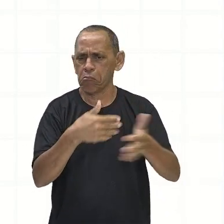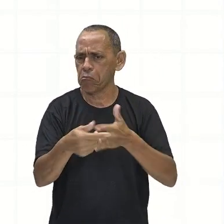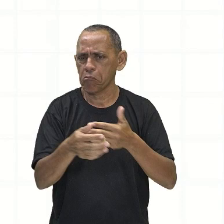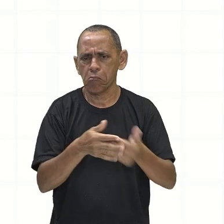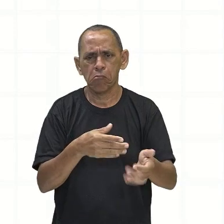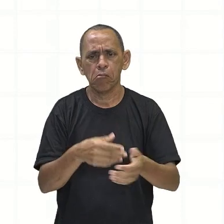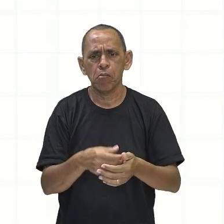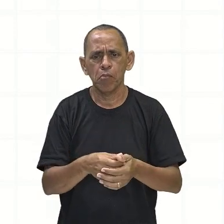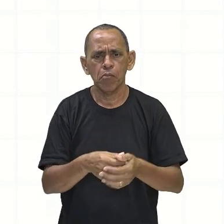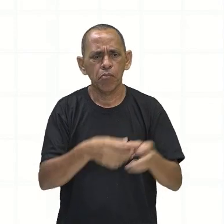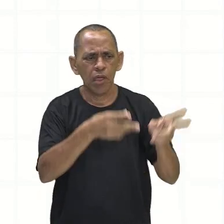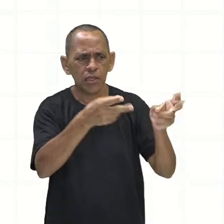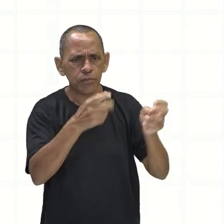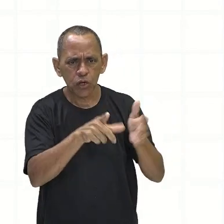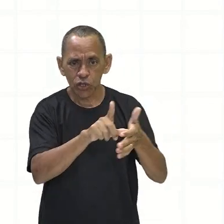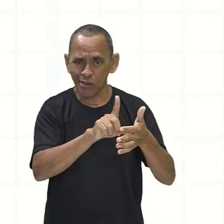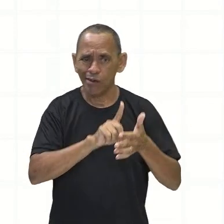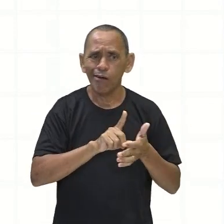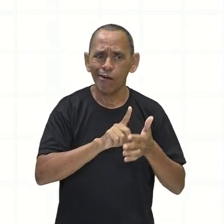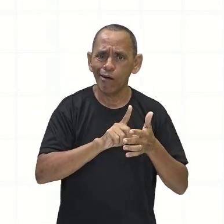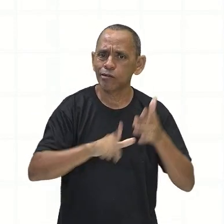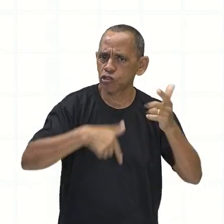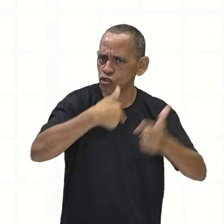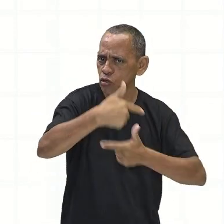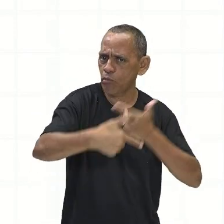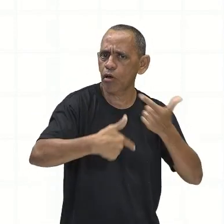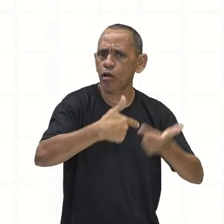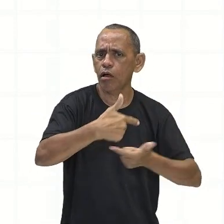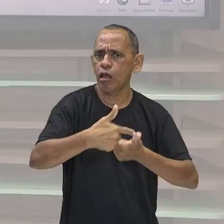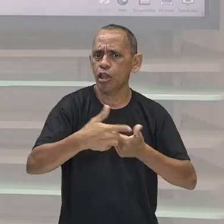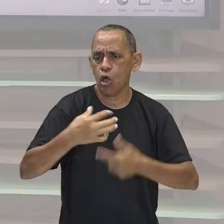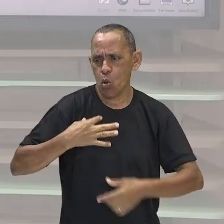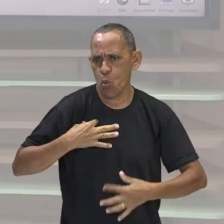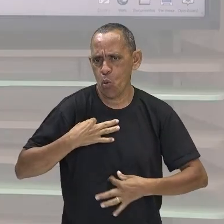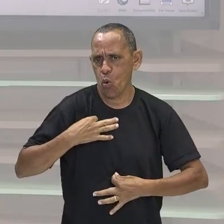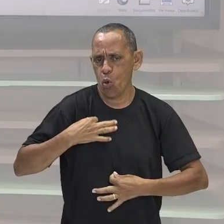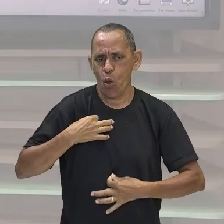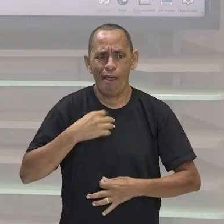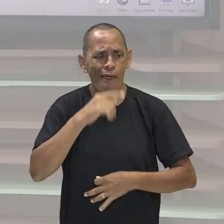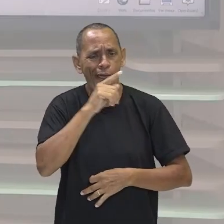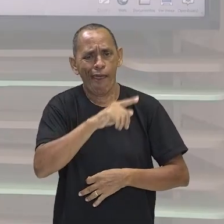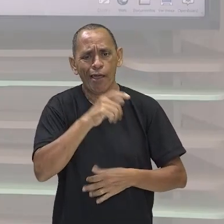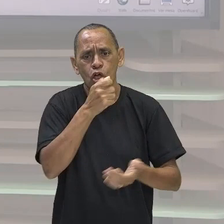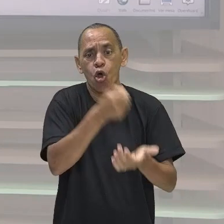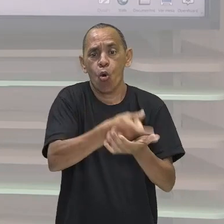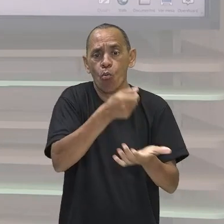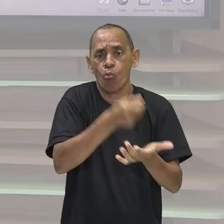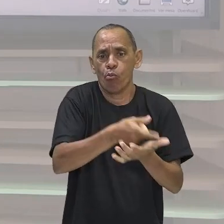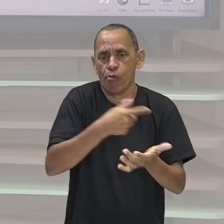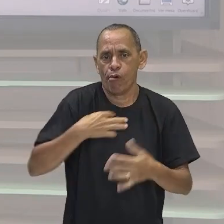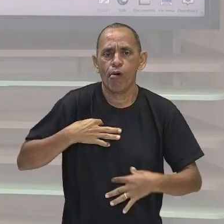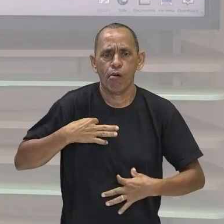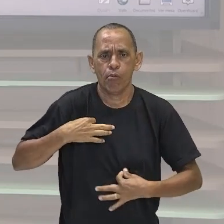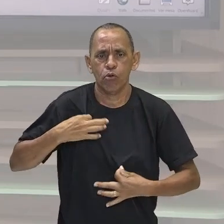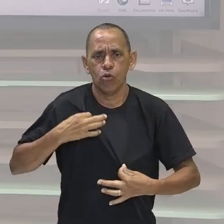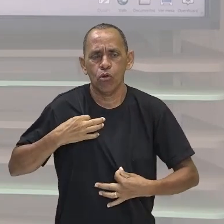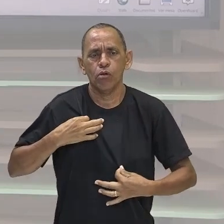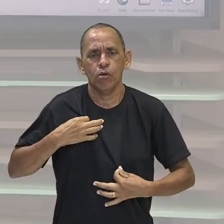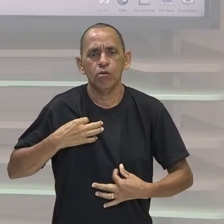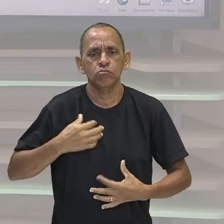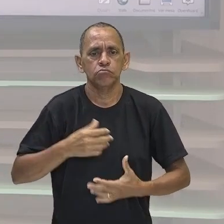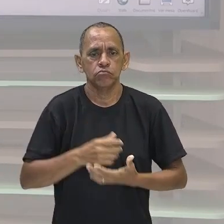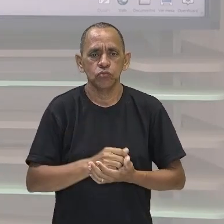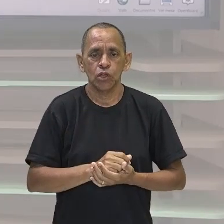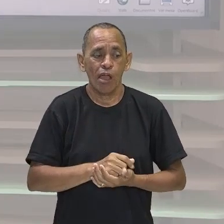nós trabalhamos ali a palavra blusa, ela comprou a blusa, a menina comprou a blusa, a menina é um